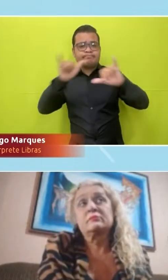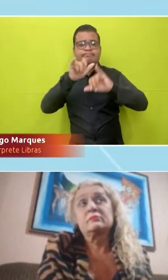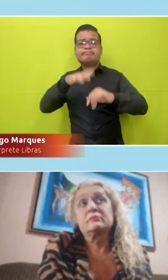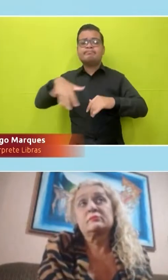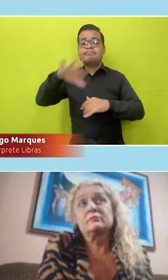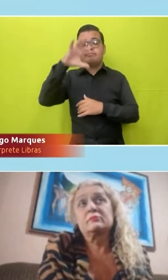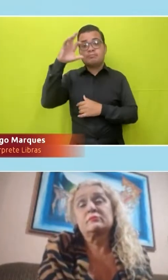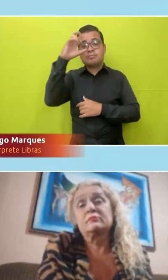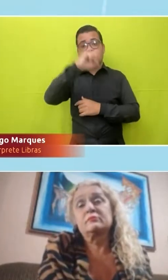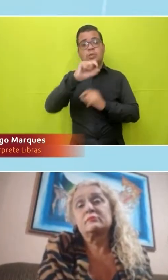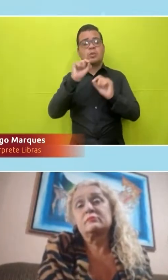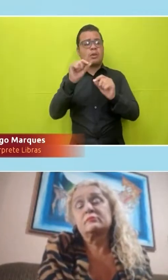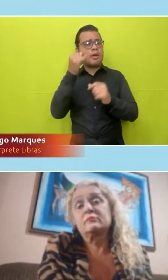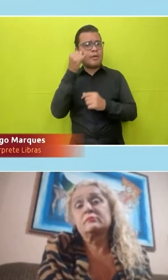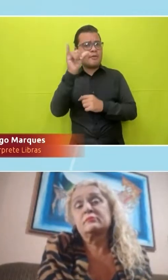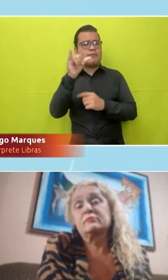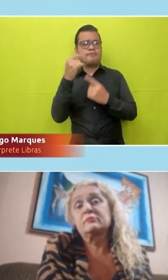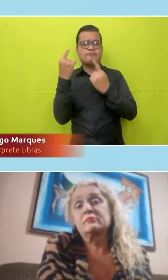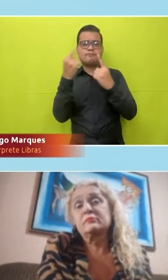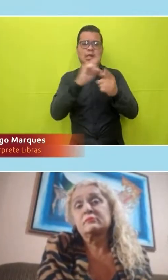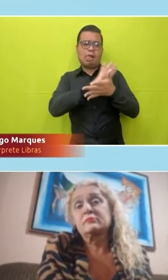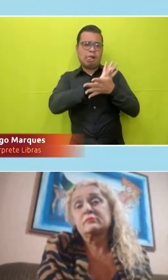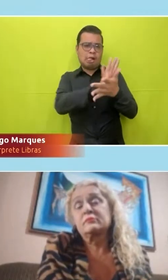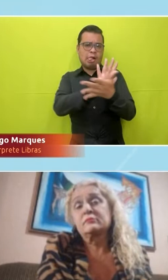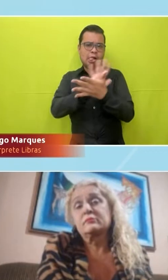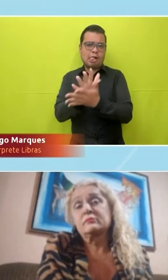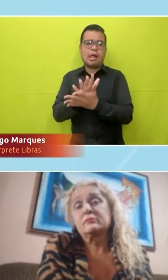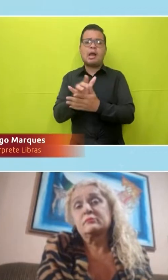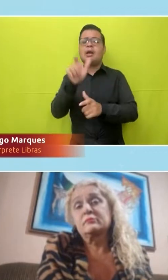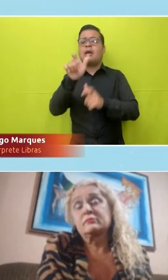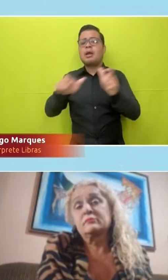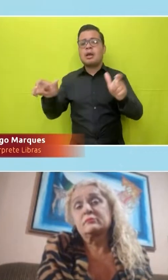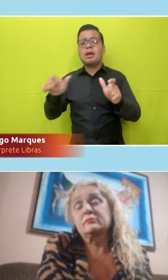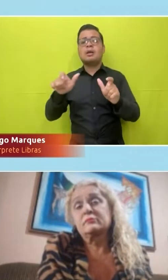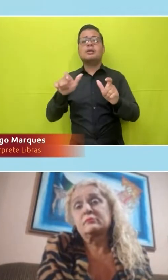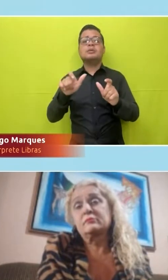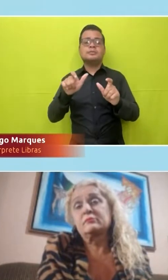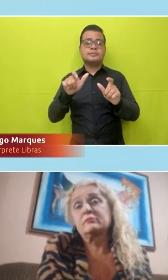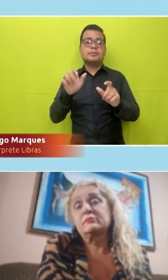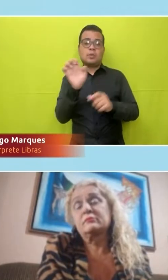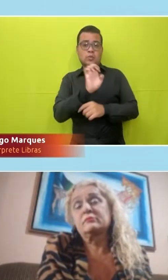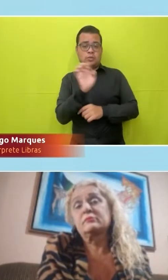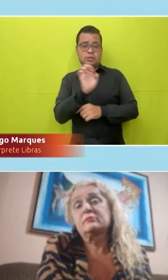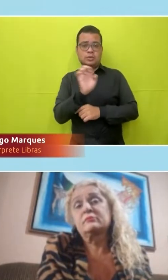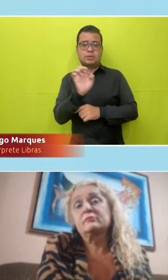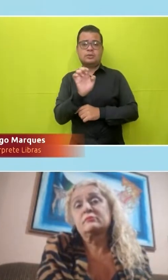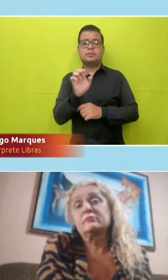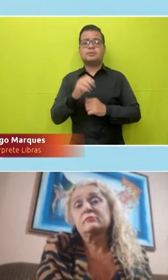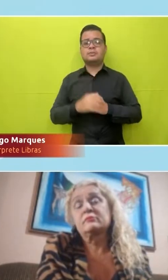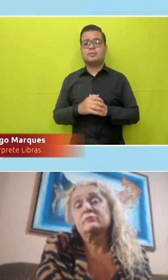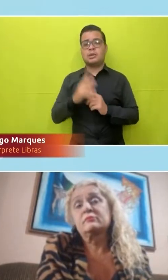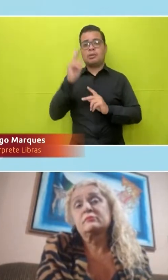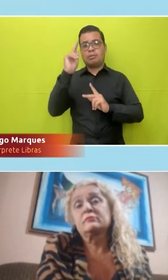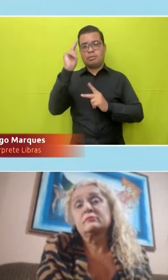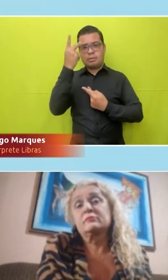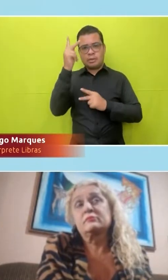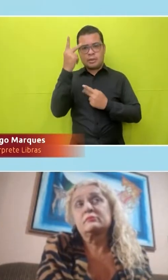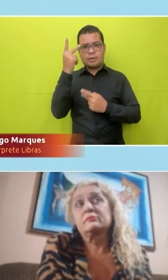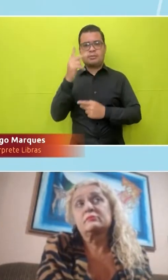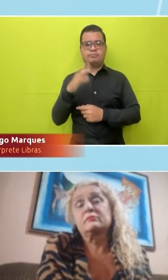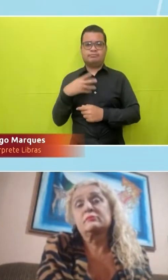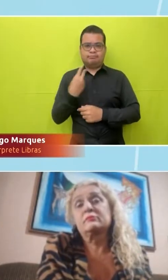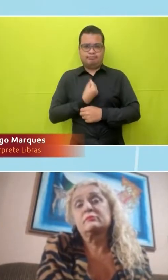à discriminação de pessoas homossexuais, transexuais e transgêneros. O Dia Internacional